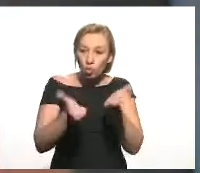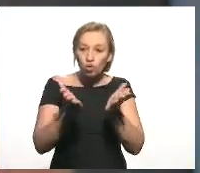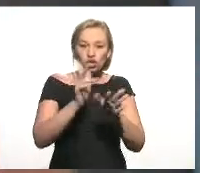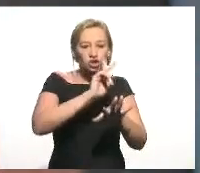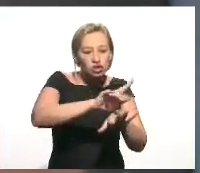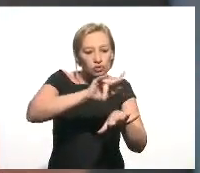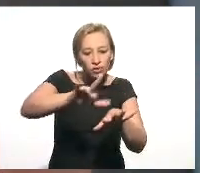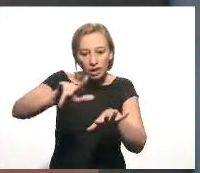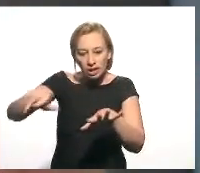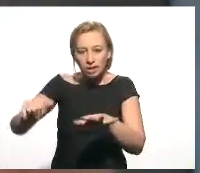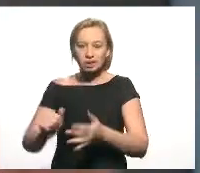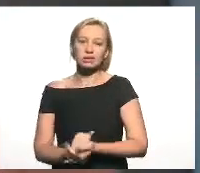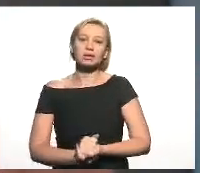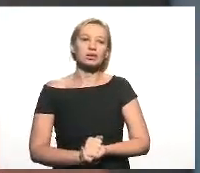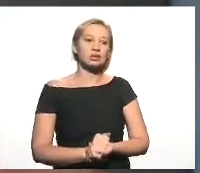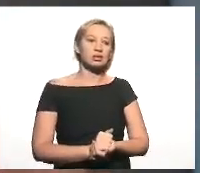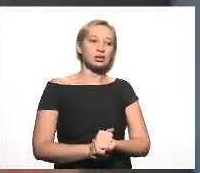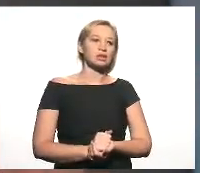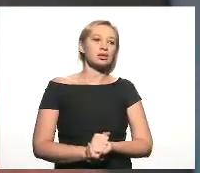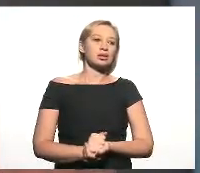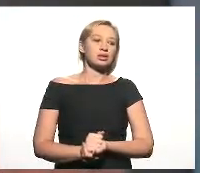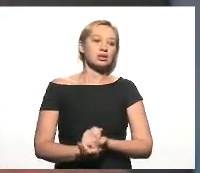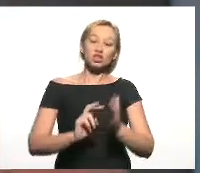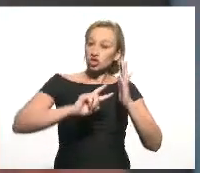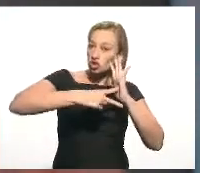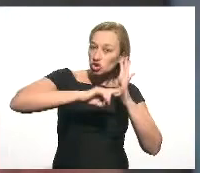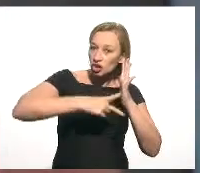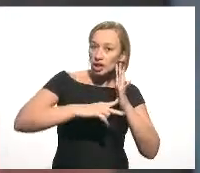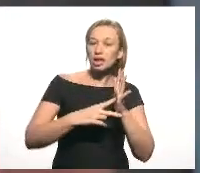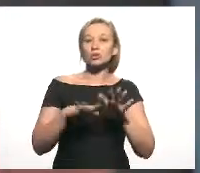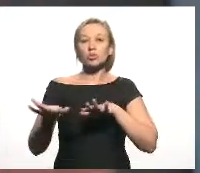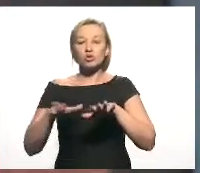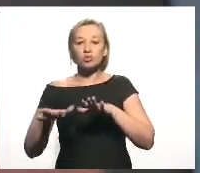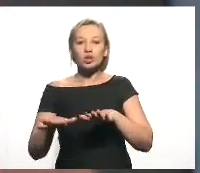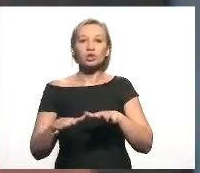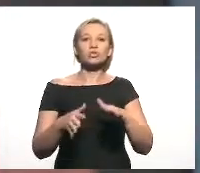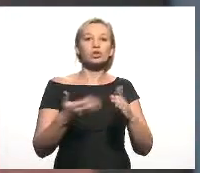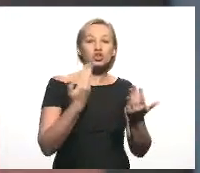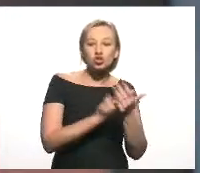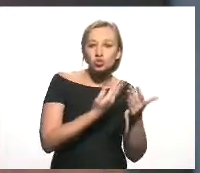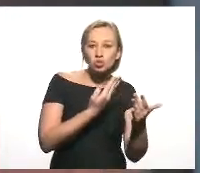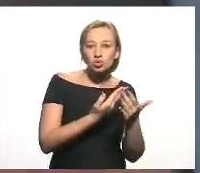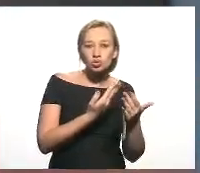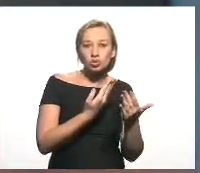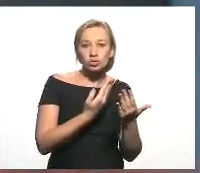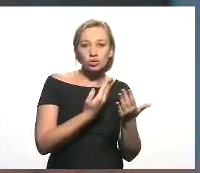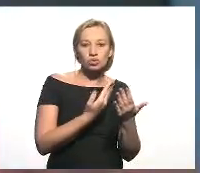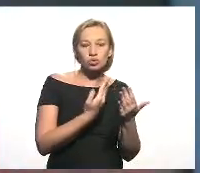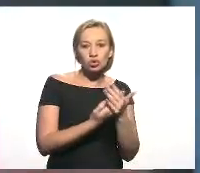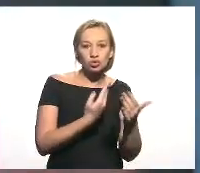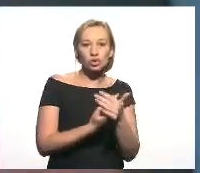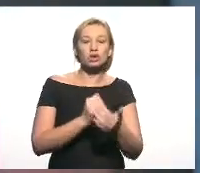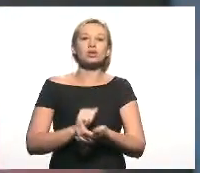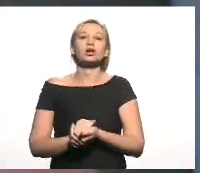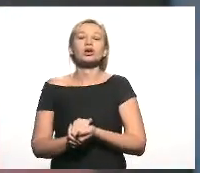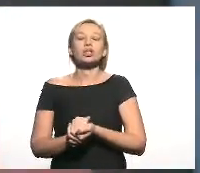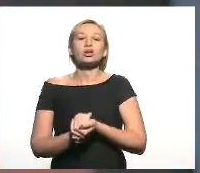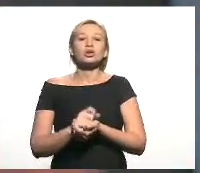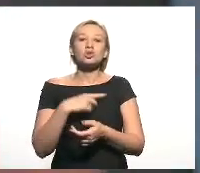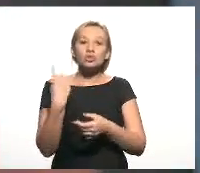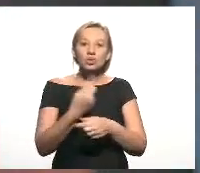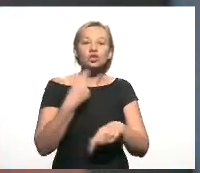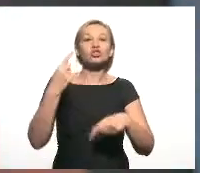entidades da sociedade civil, sindicatos, movimento estudantil, o Fórum de Diretores, solicitaram que a gente colocasse em